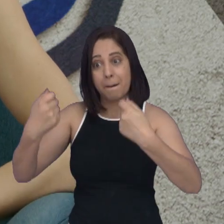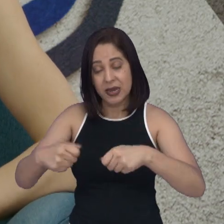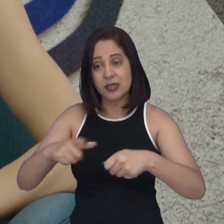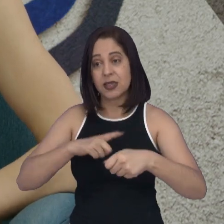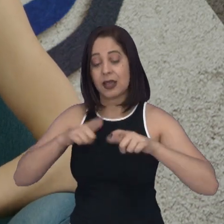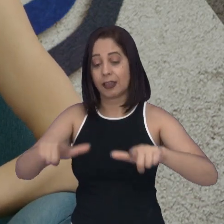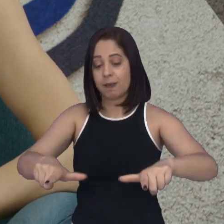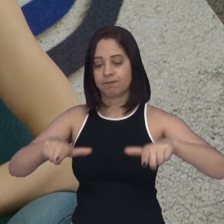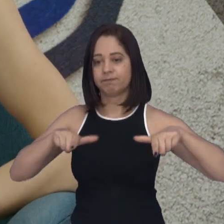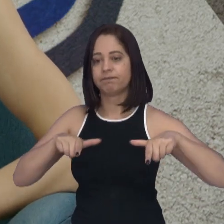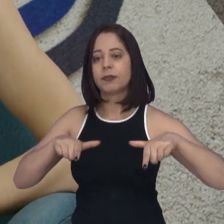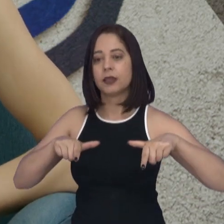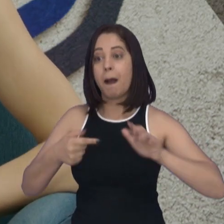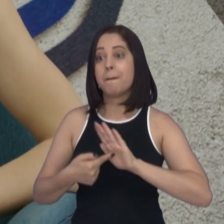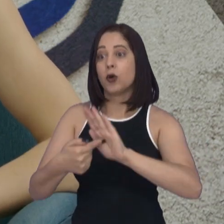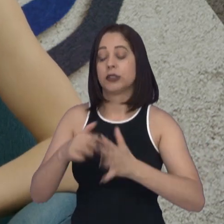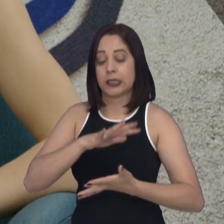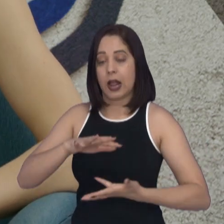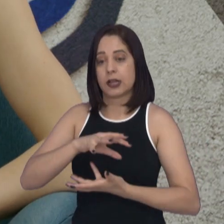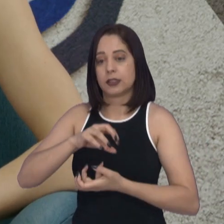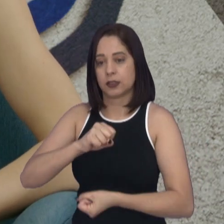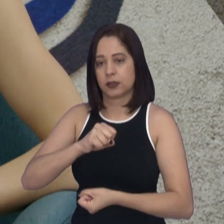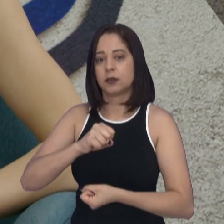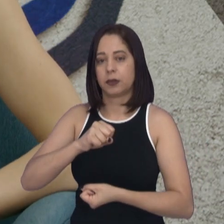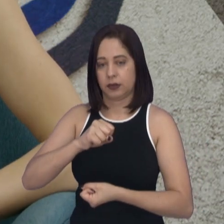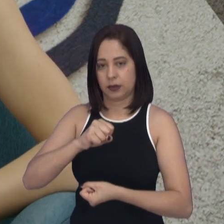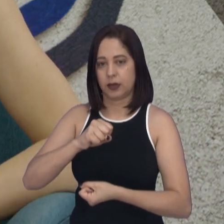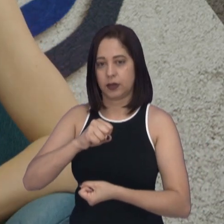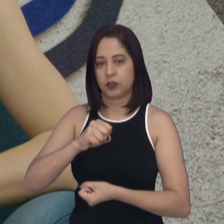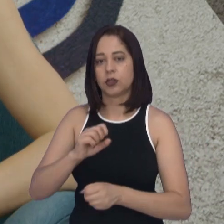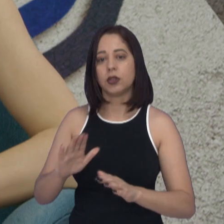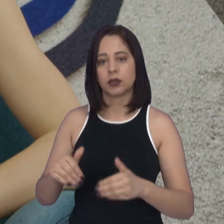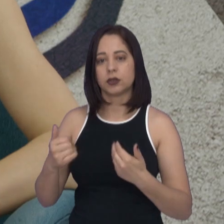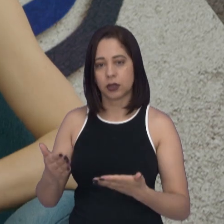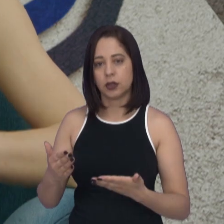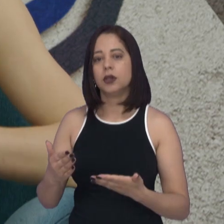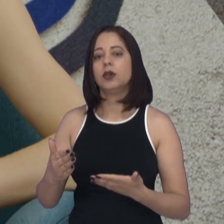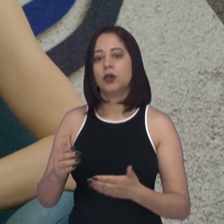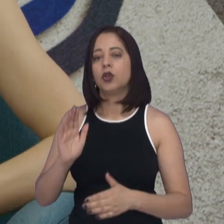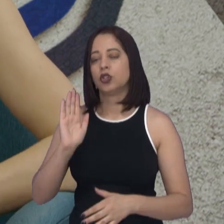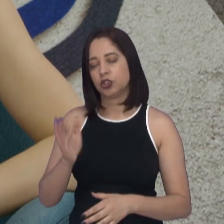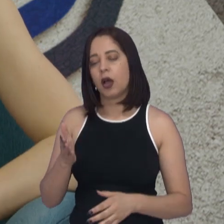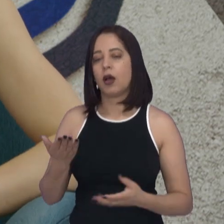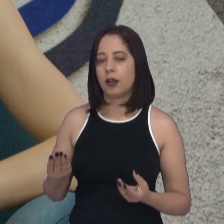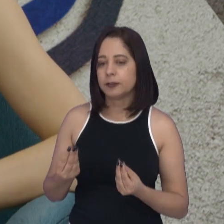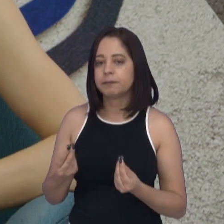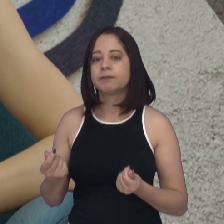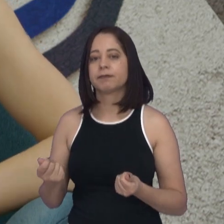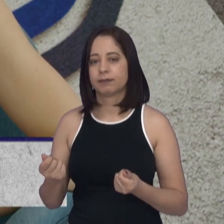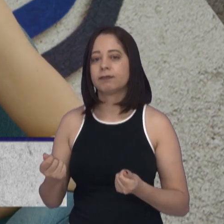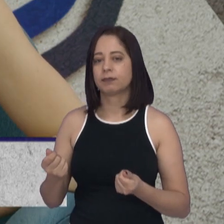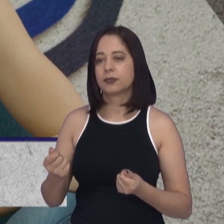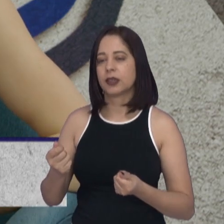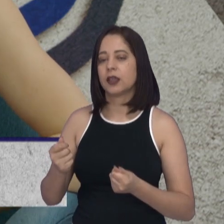né? Socialmente e ambientalmente responsáveis para que elas possam operar. Então, já é um nicho aí um pouco mais